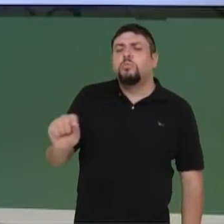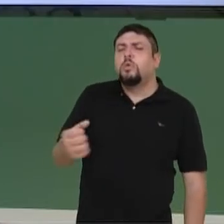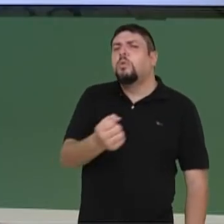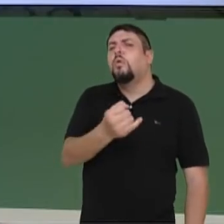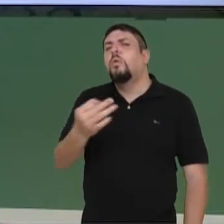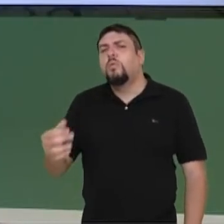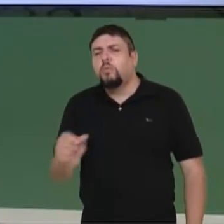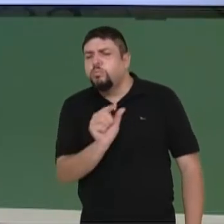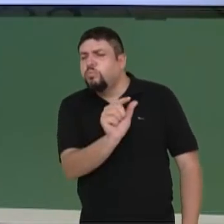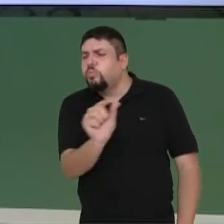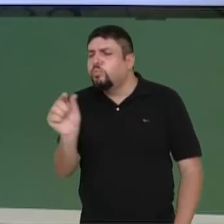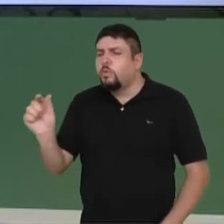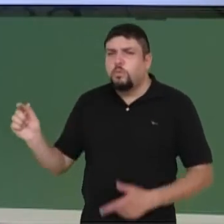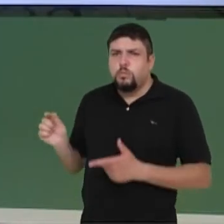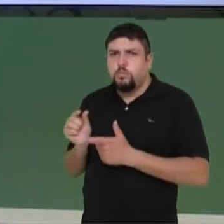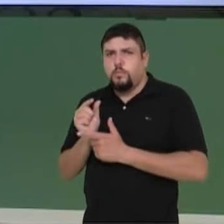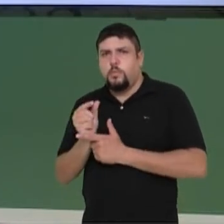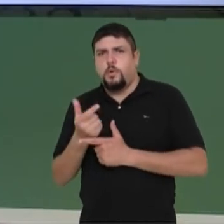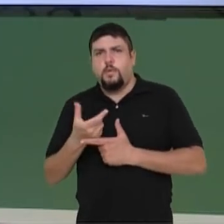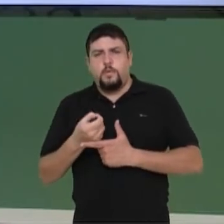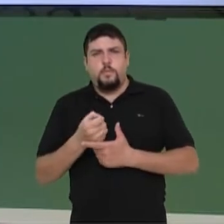Tá bom?